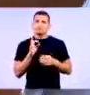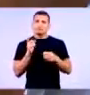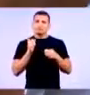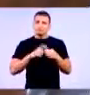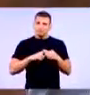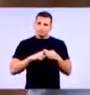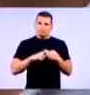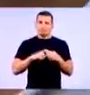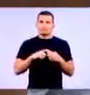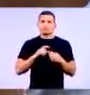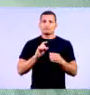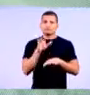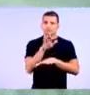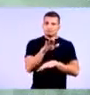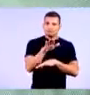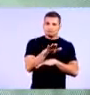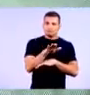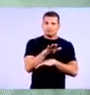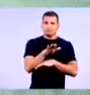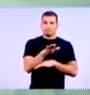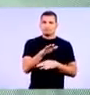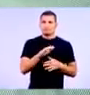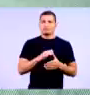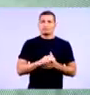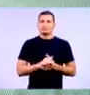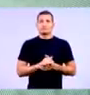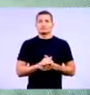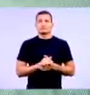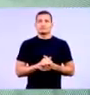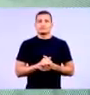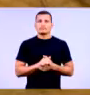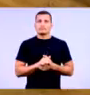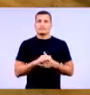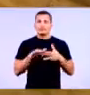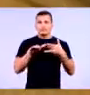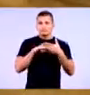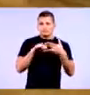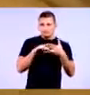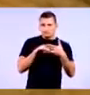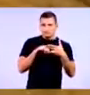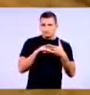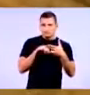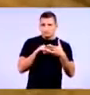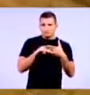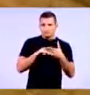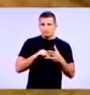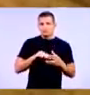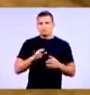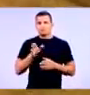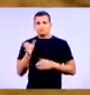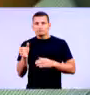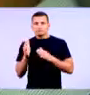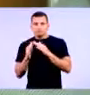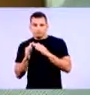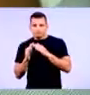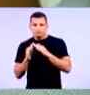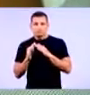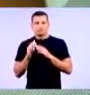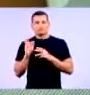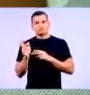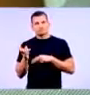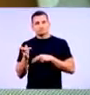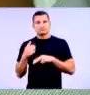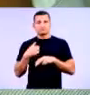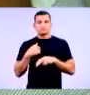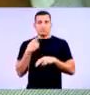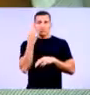do dia. E nesse intervalo entre chegar em casa e dormir, eu costumo usar